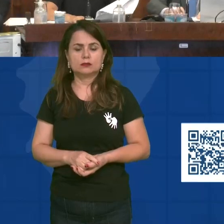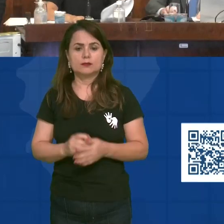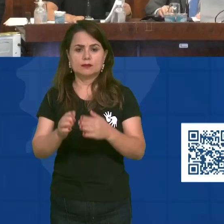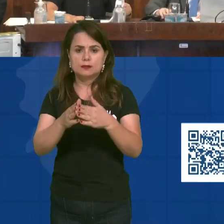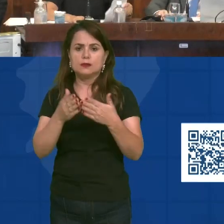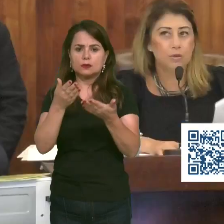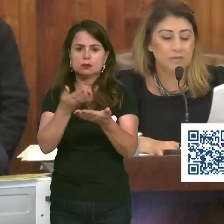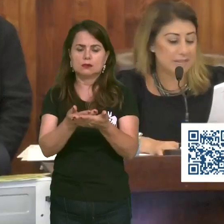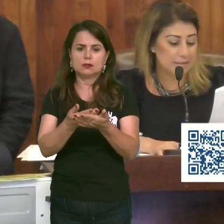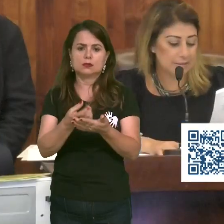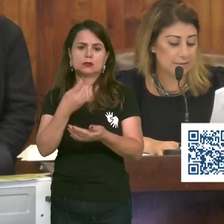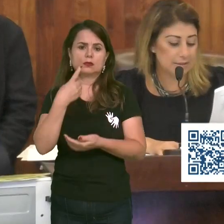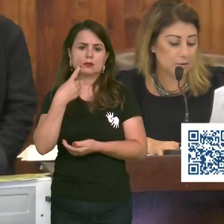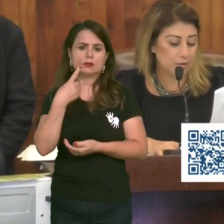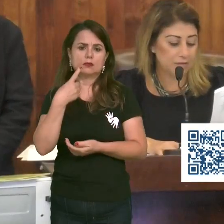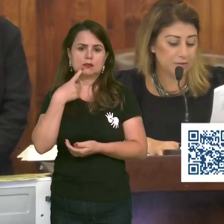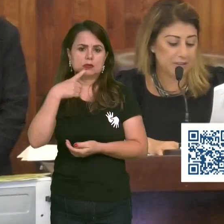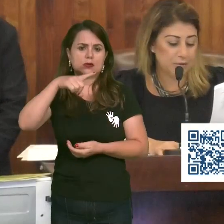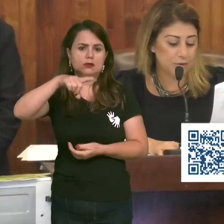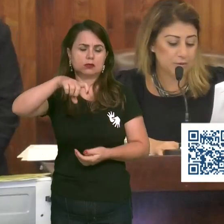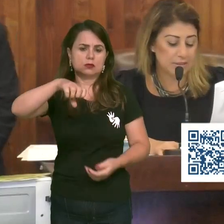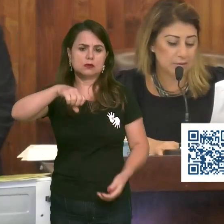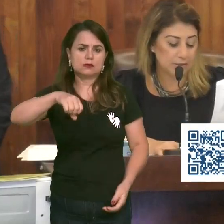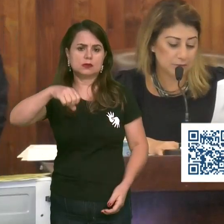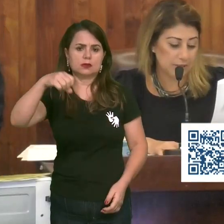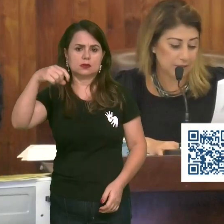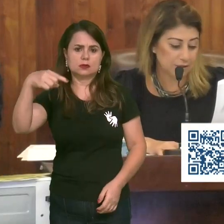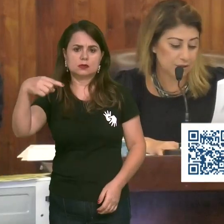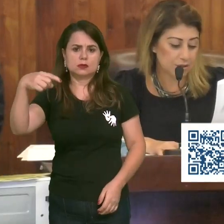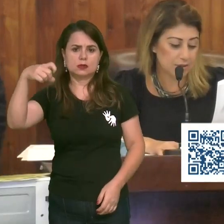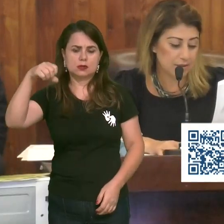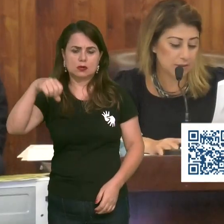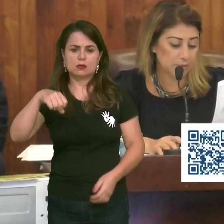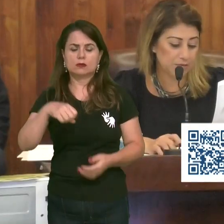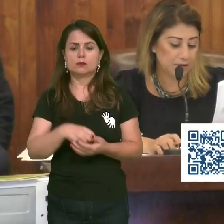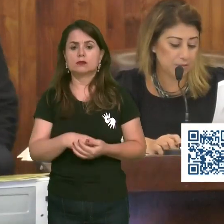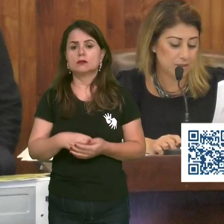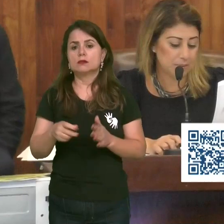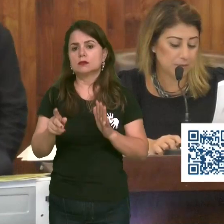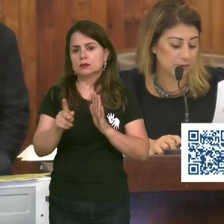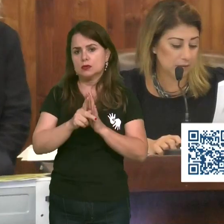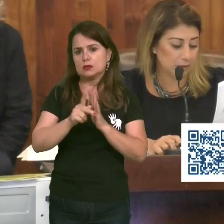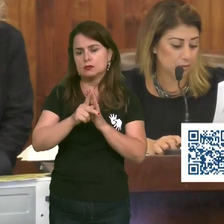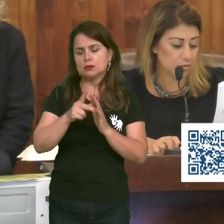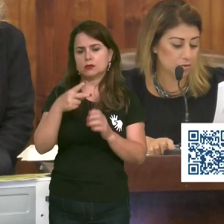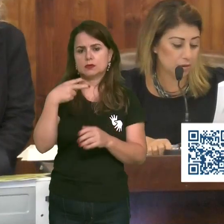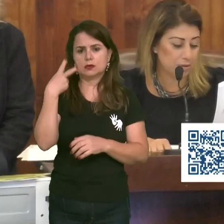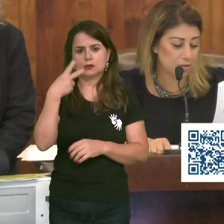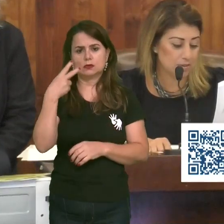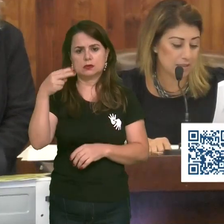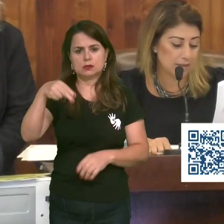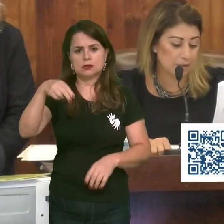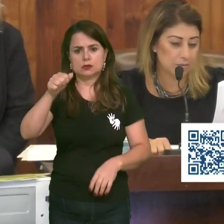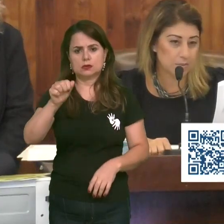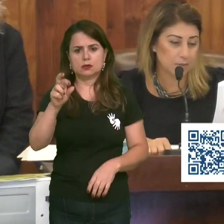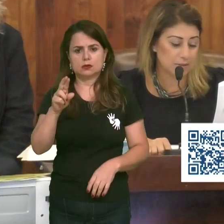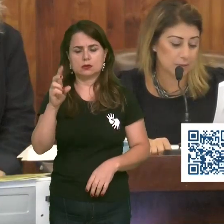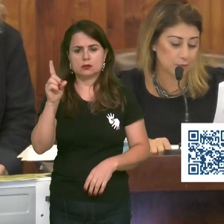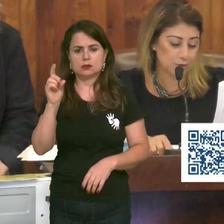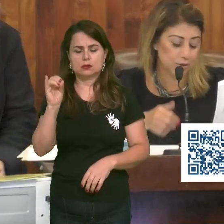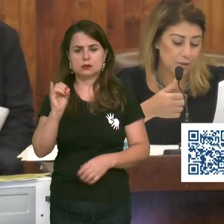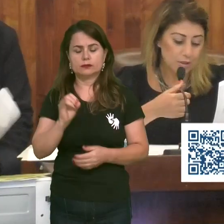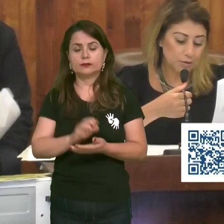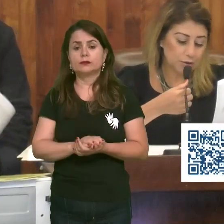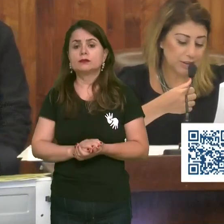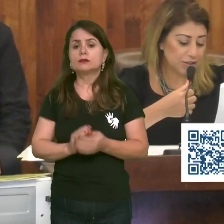requerimentos de número 1919 do Vereador Luiz Eduardo Nardi solicitando Prefeito Municipal Daniel Alonso juntamente com secretário Municipal